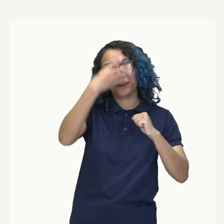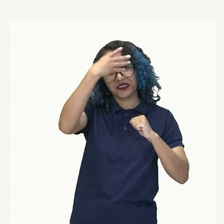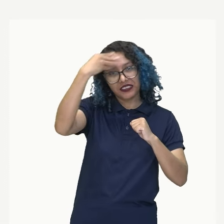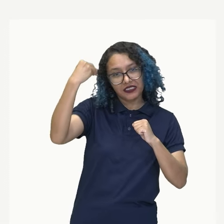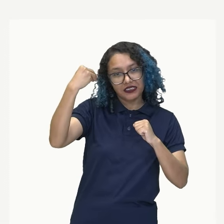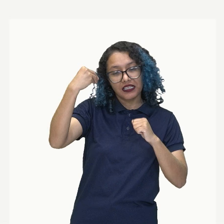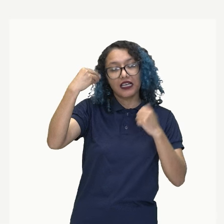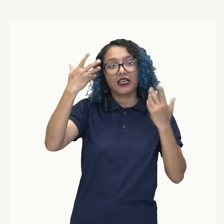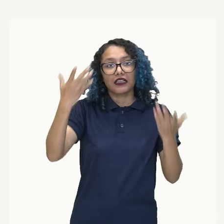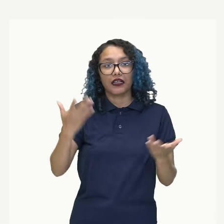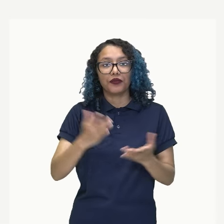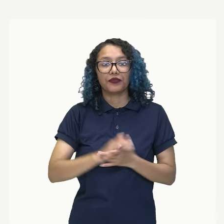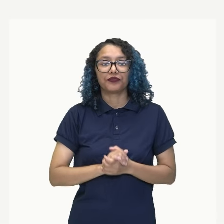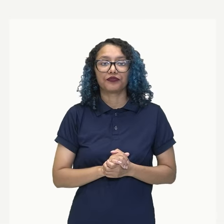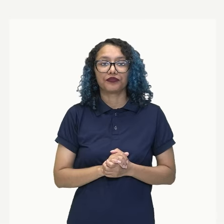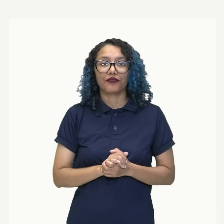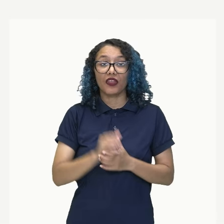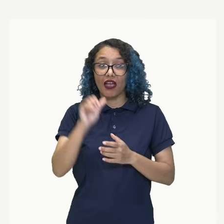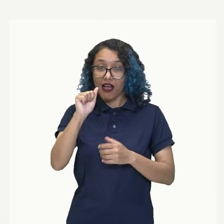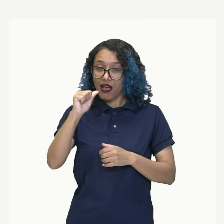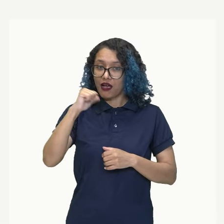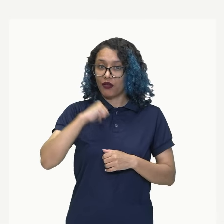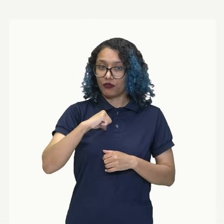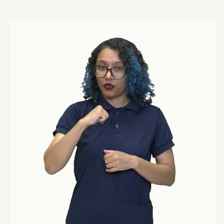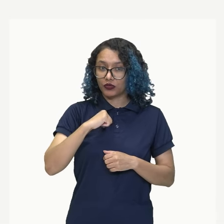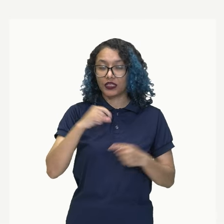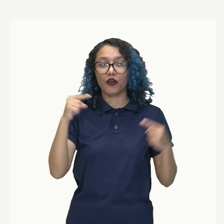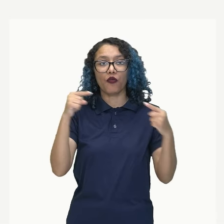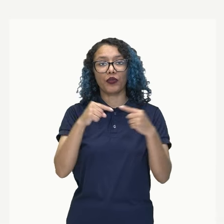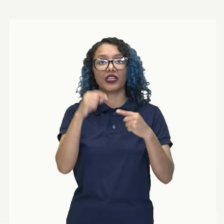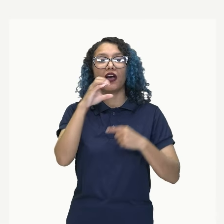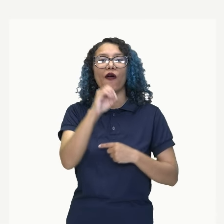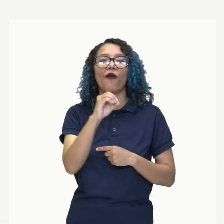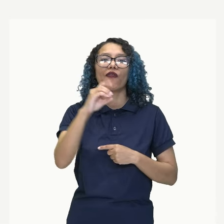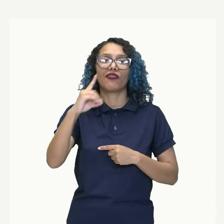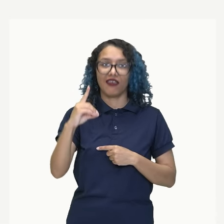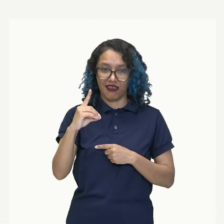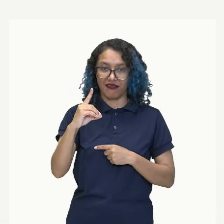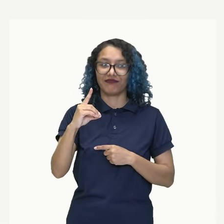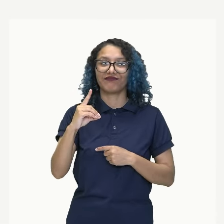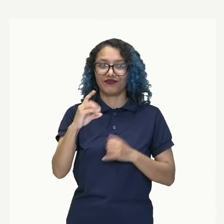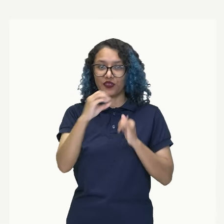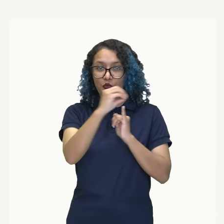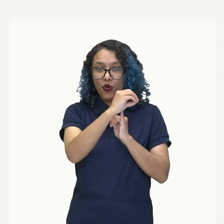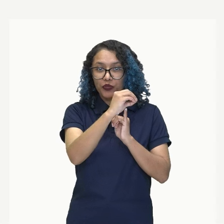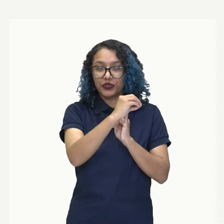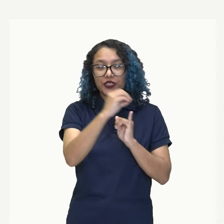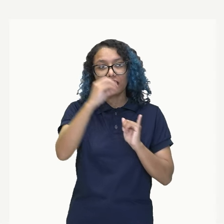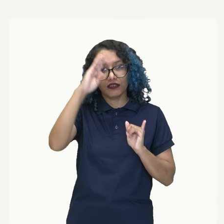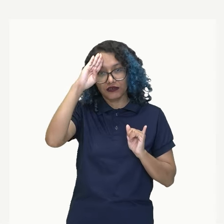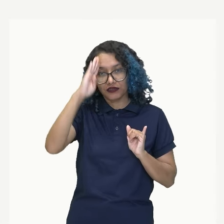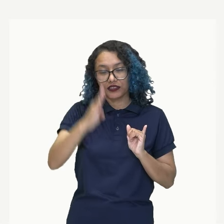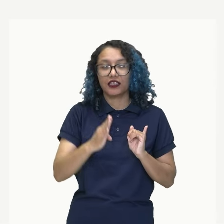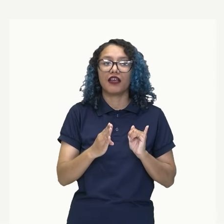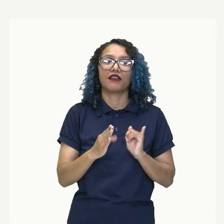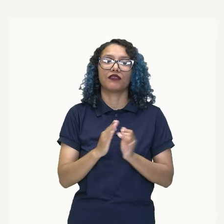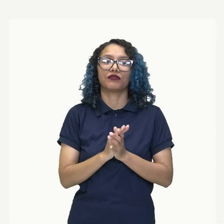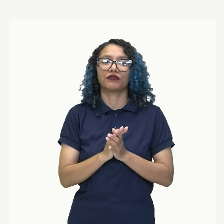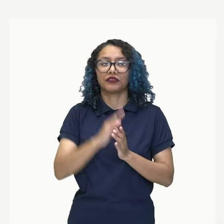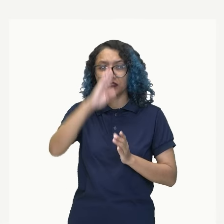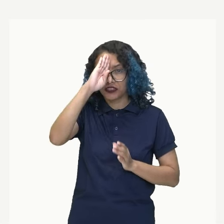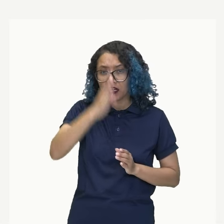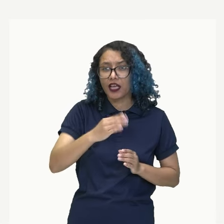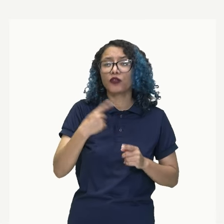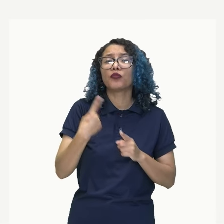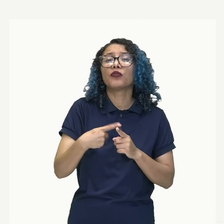bolsa. Então, a bolsa é o meu objeto direto, ok? Por que é direto?